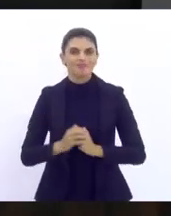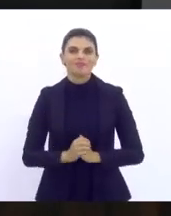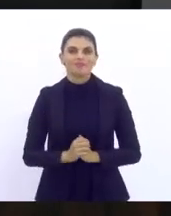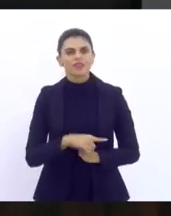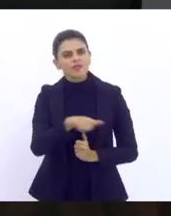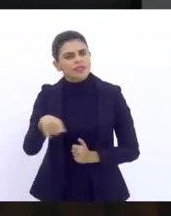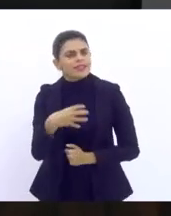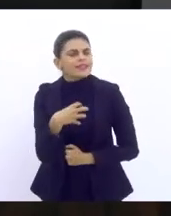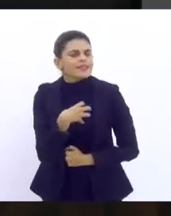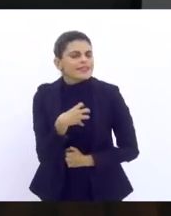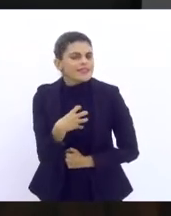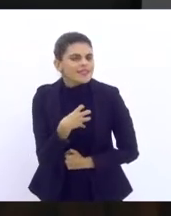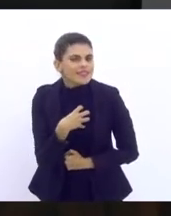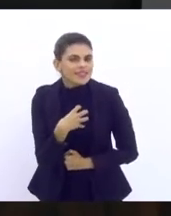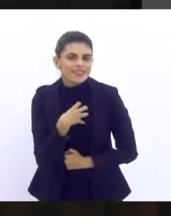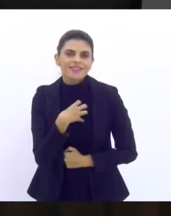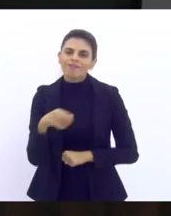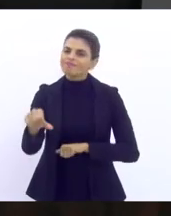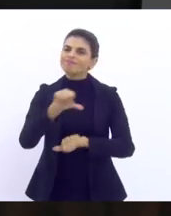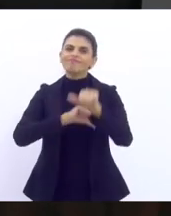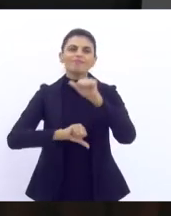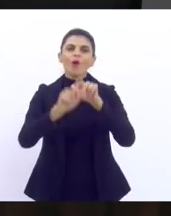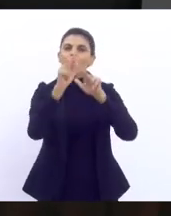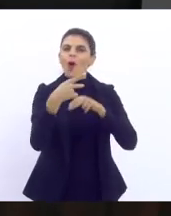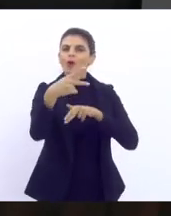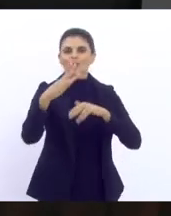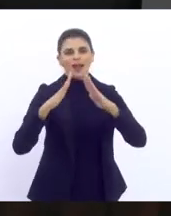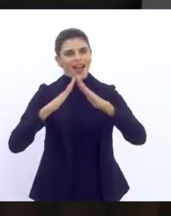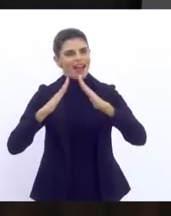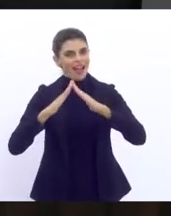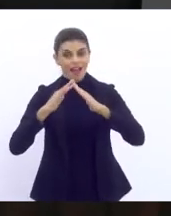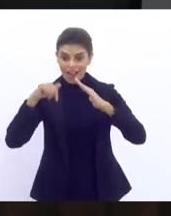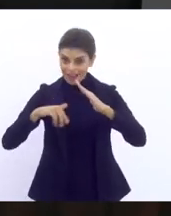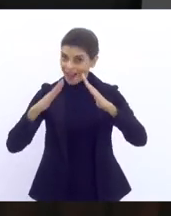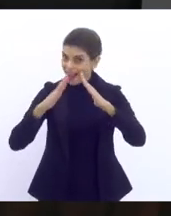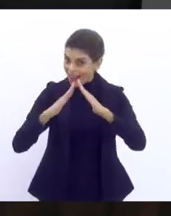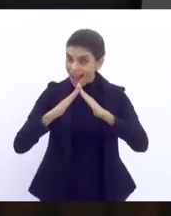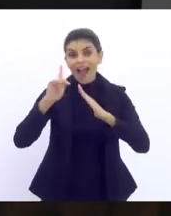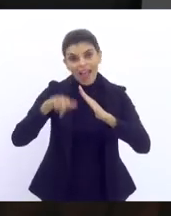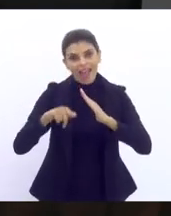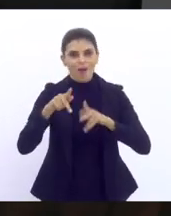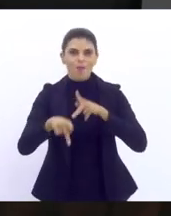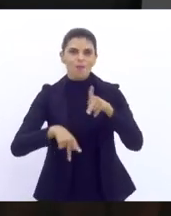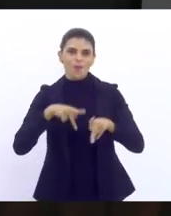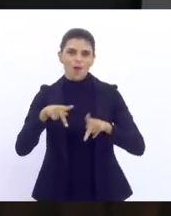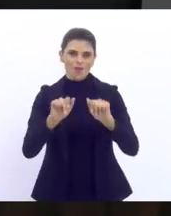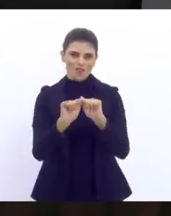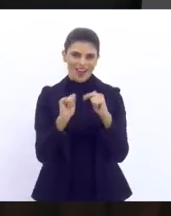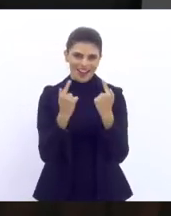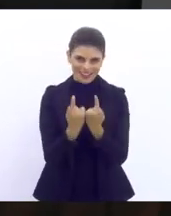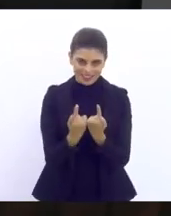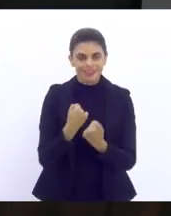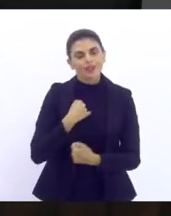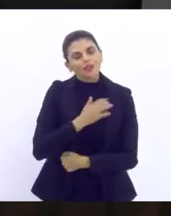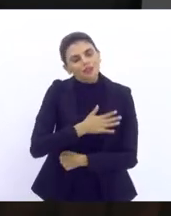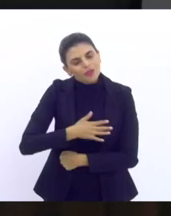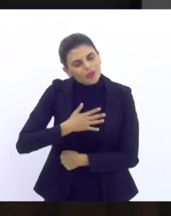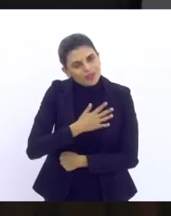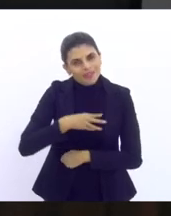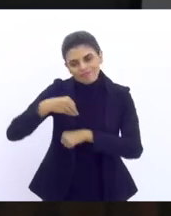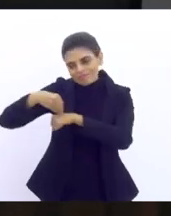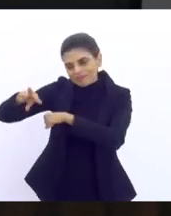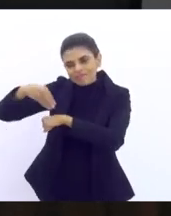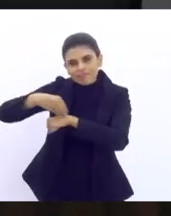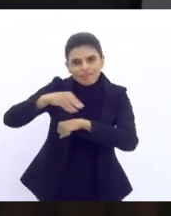se sintam-se em casa, pois aqui é a casa do povo. Sendo assim, gostaria de transmitir a